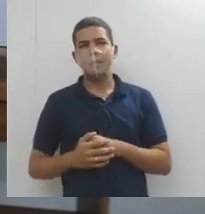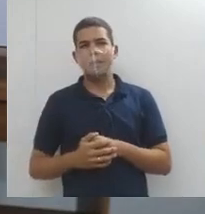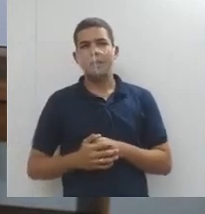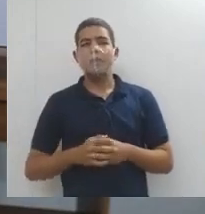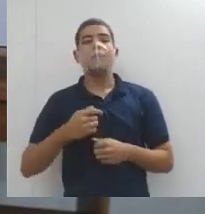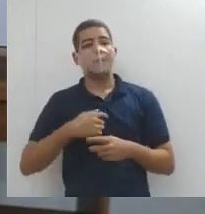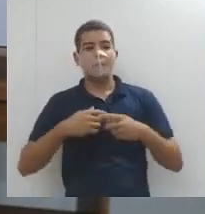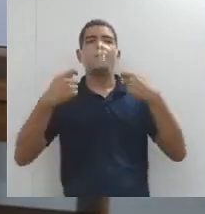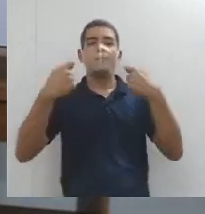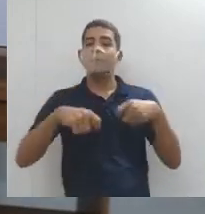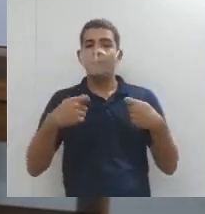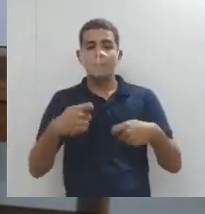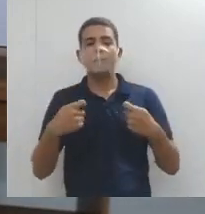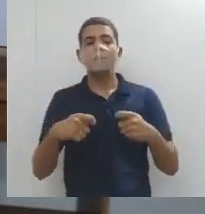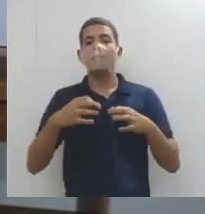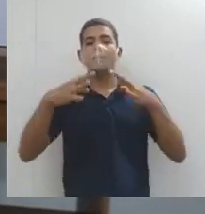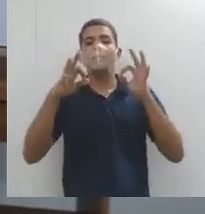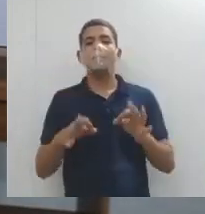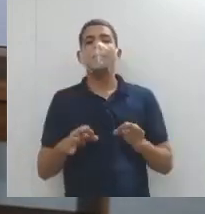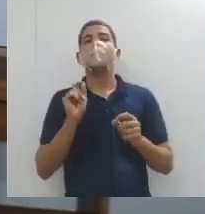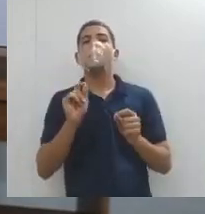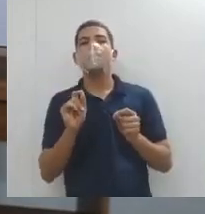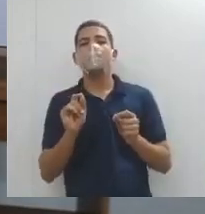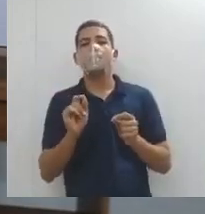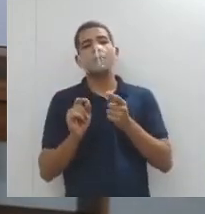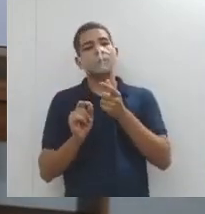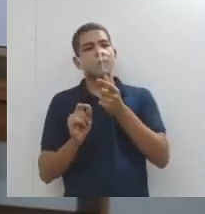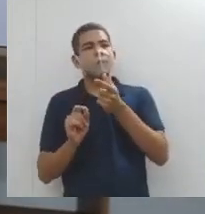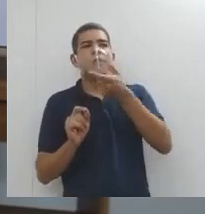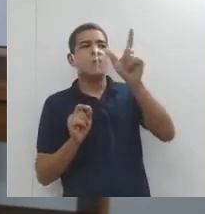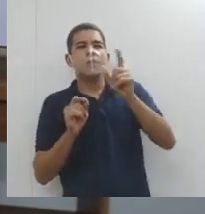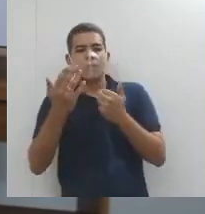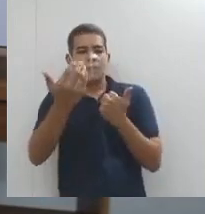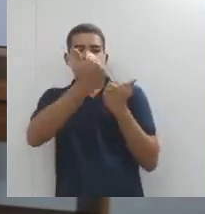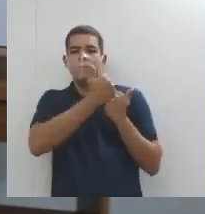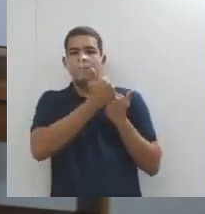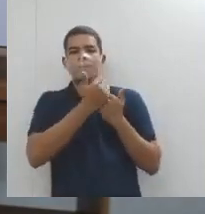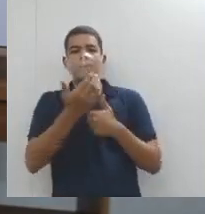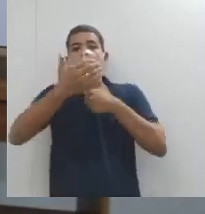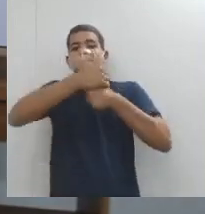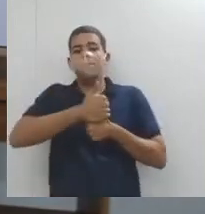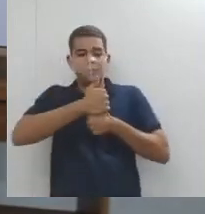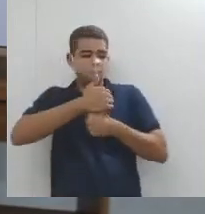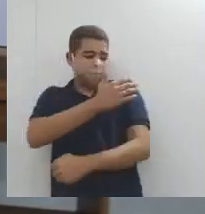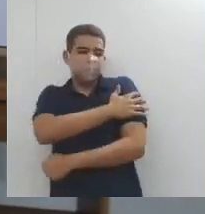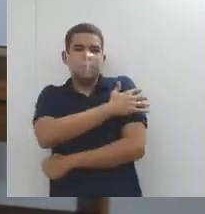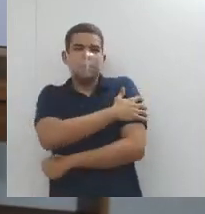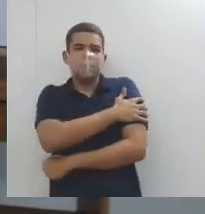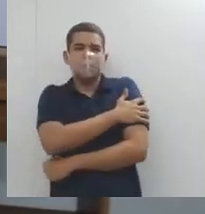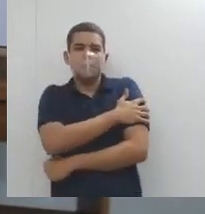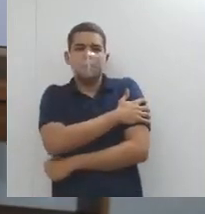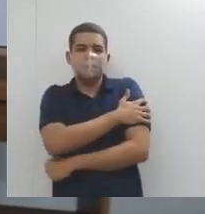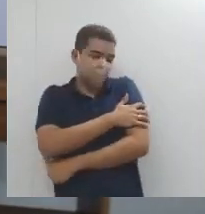precisaria, com certeza, de um outro recurso para fazer a função do que fosse tirado.